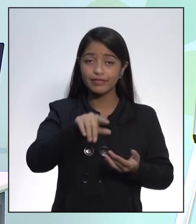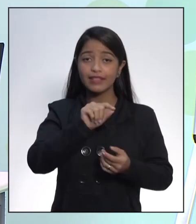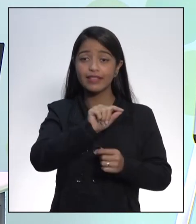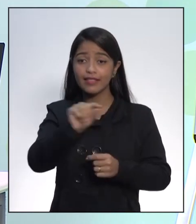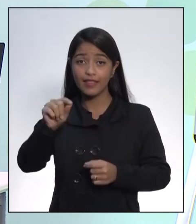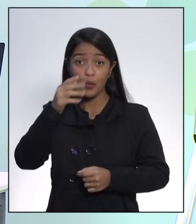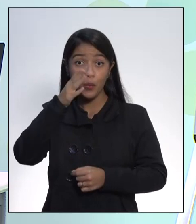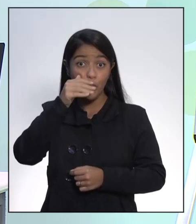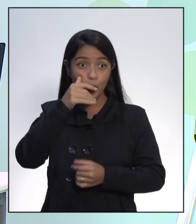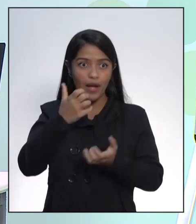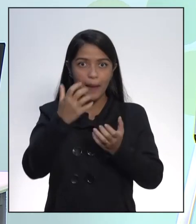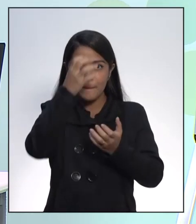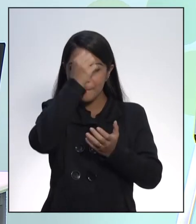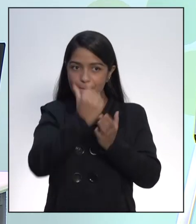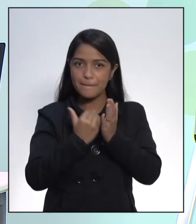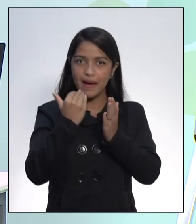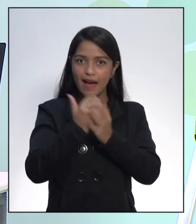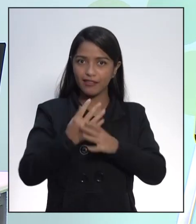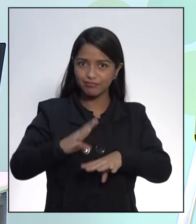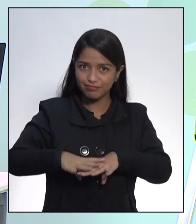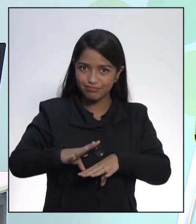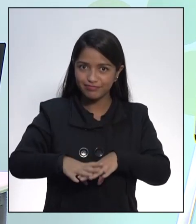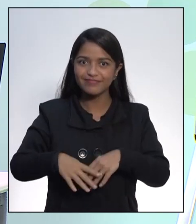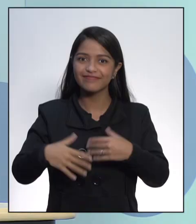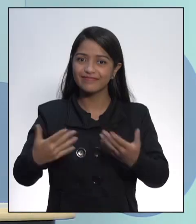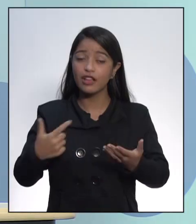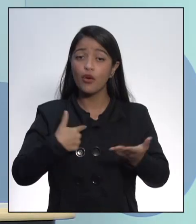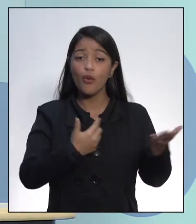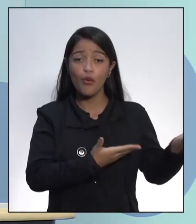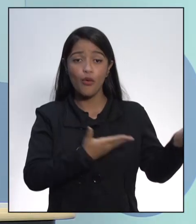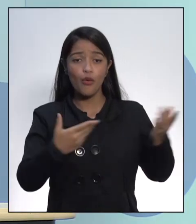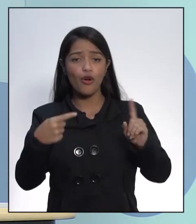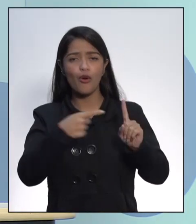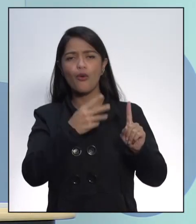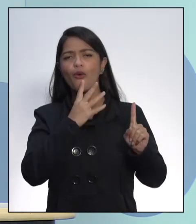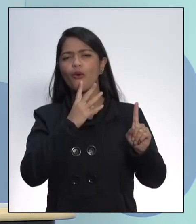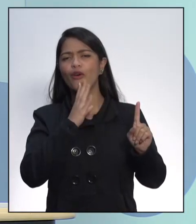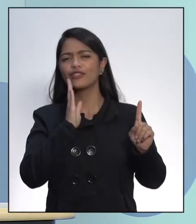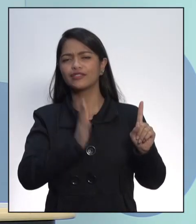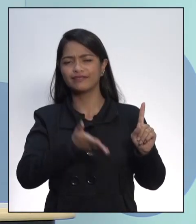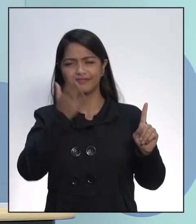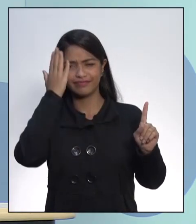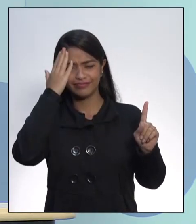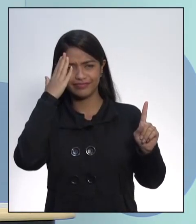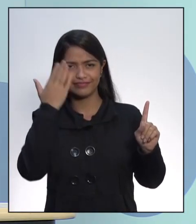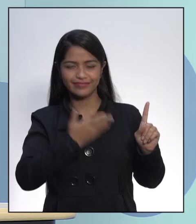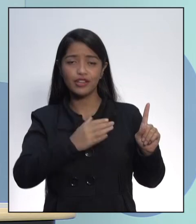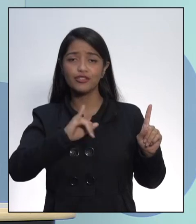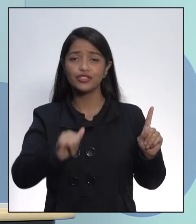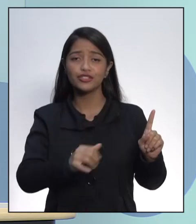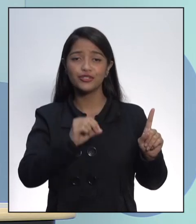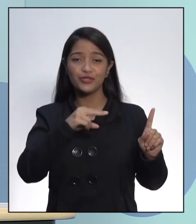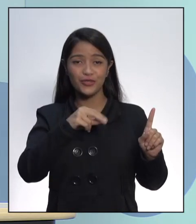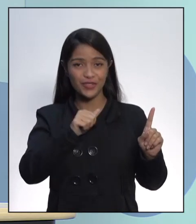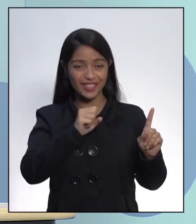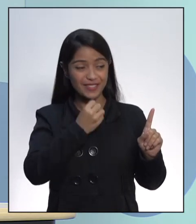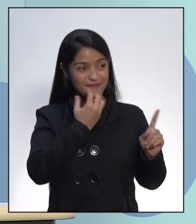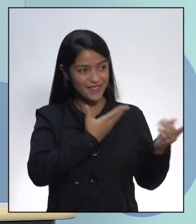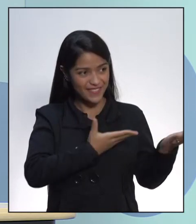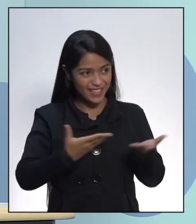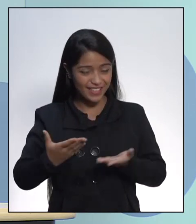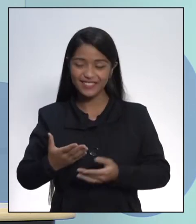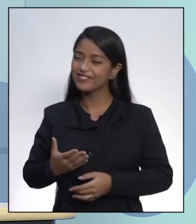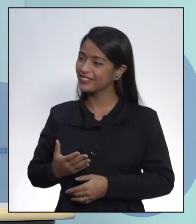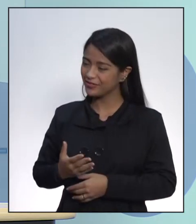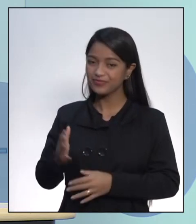aqui um conhecido nosso já. Jonas, seja bem-vindo. Olá, sejam todos bem-vindos para mais uma aula de matemática. Meu